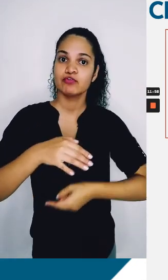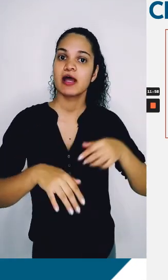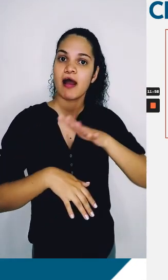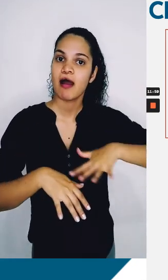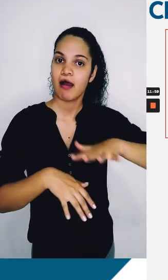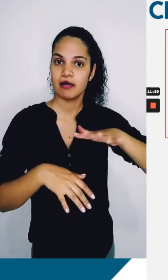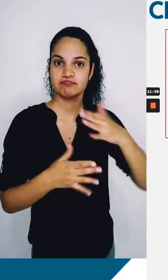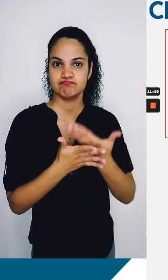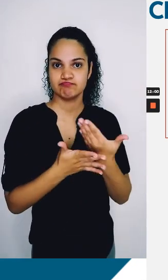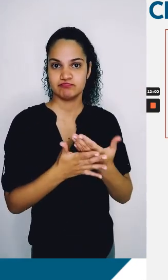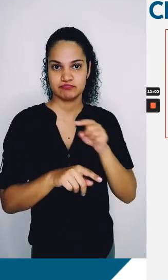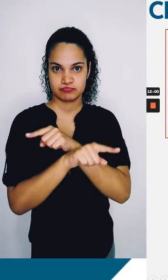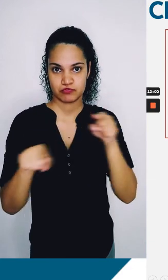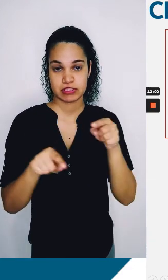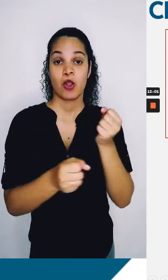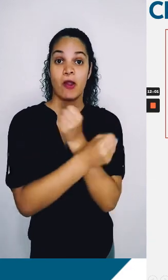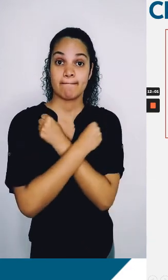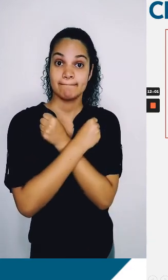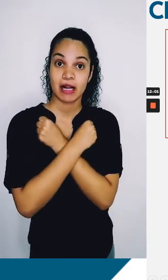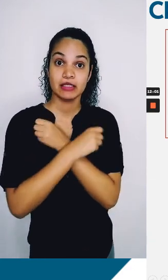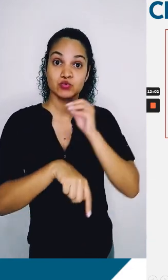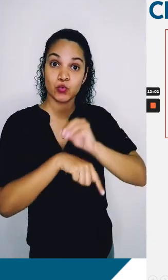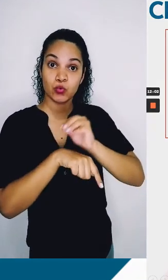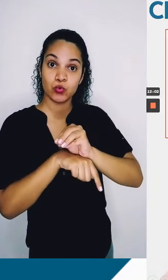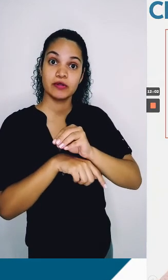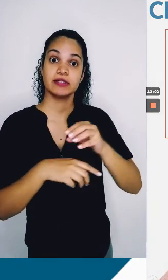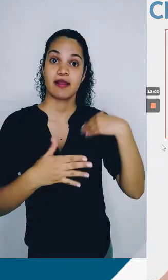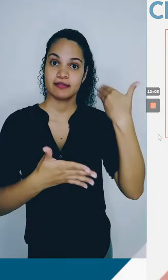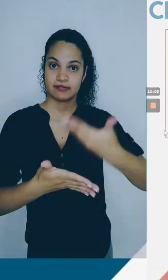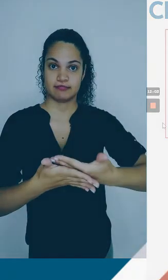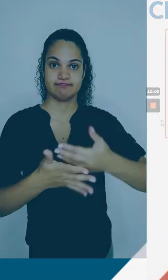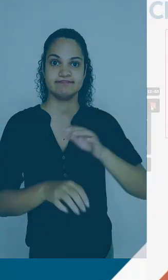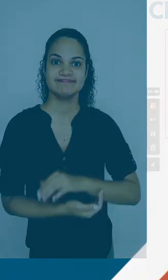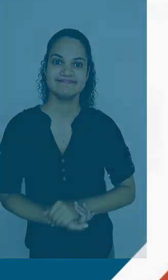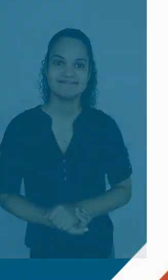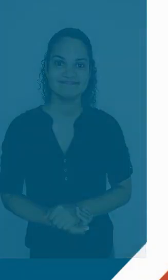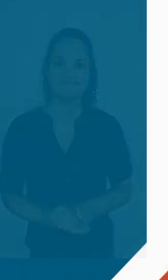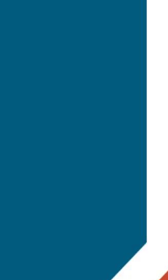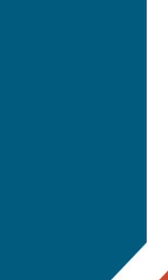vocês, do estudo de vocês. Um grande abraço, cuidem-se e até a próxima.